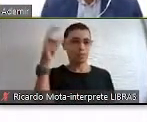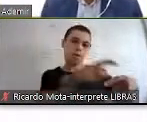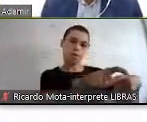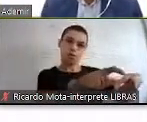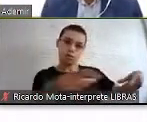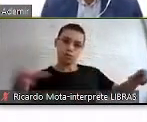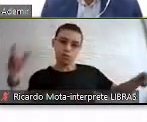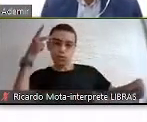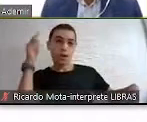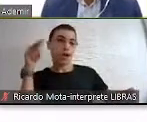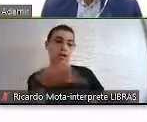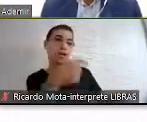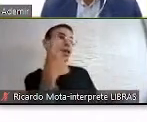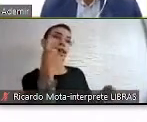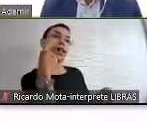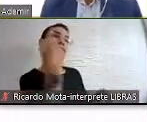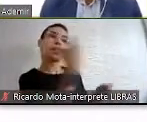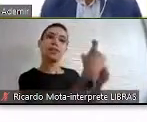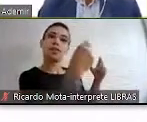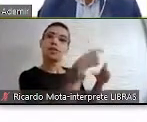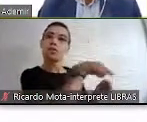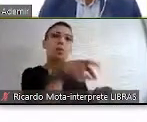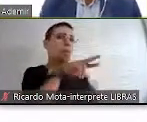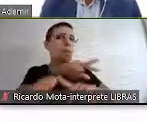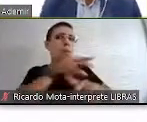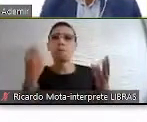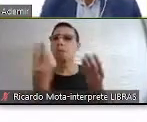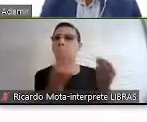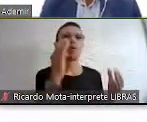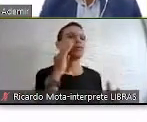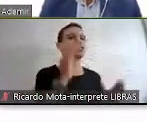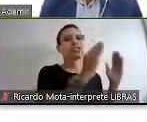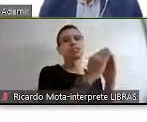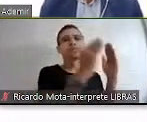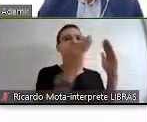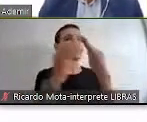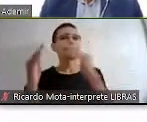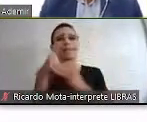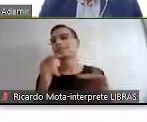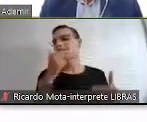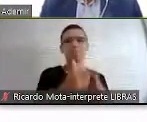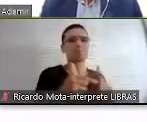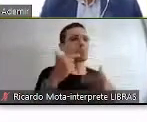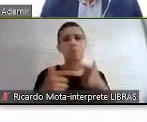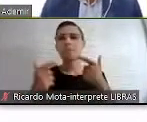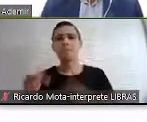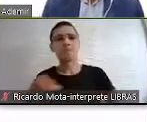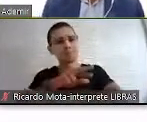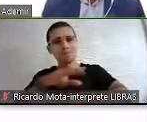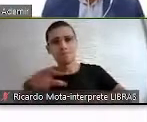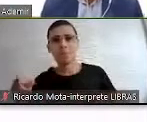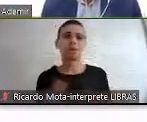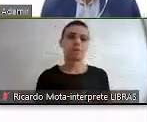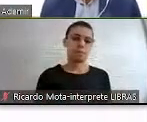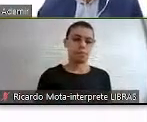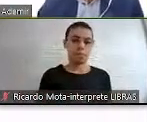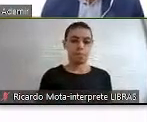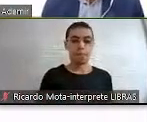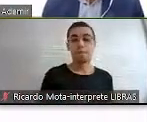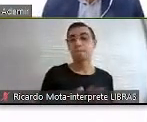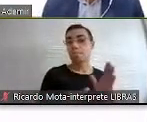residenciais, comerciais, misto, né? Destaque aqui o primeiro plano, o Conjunto Nacional, um